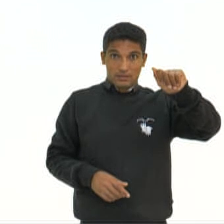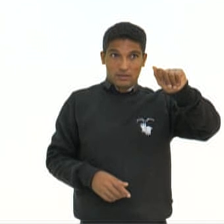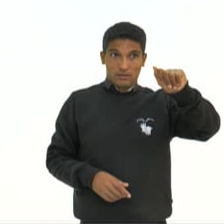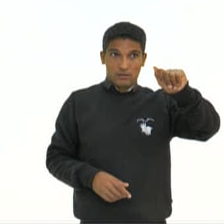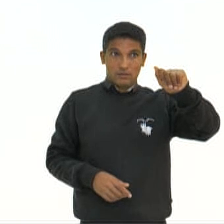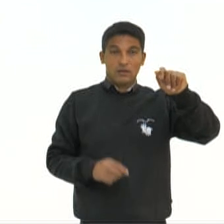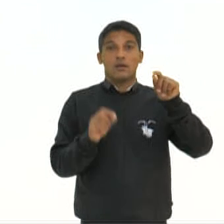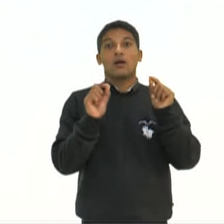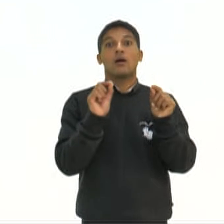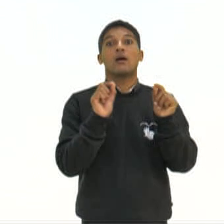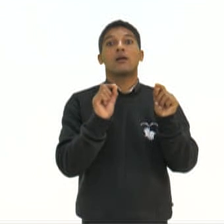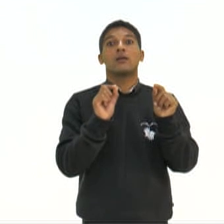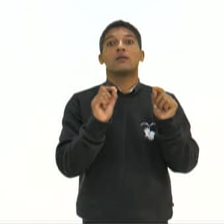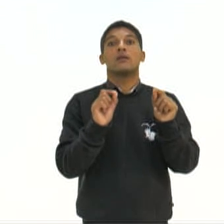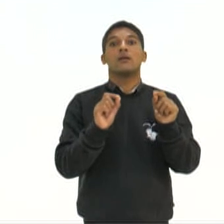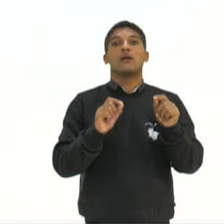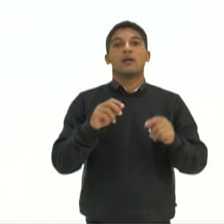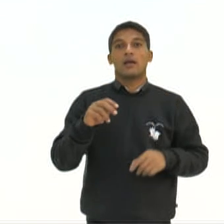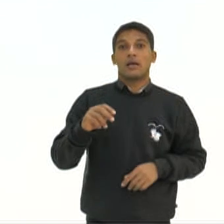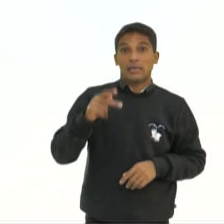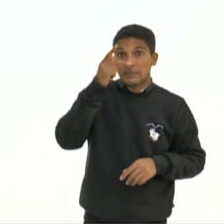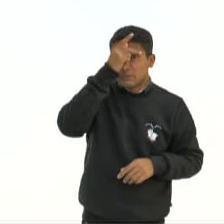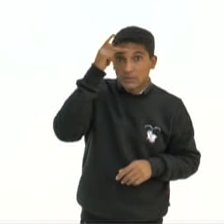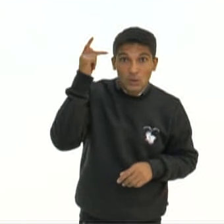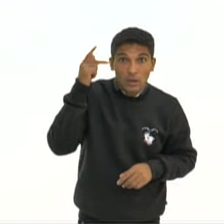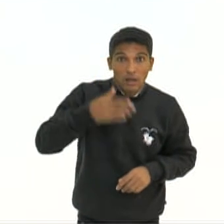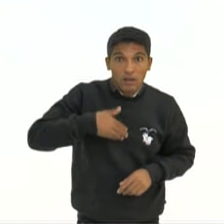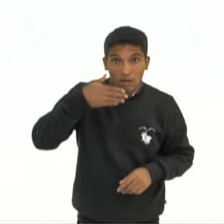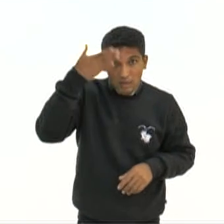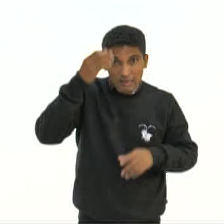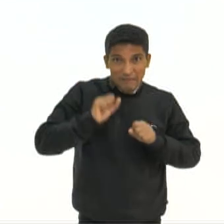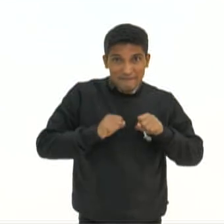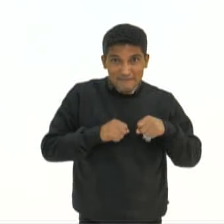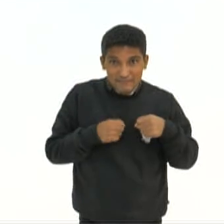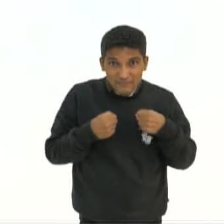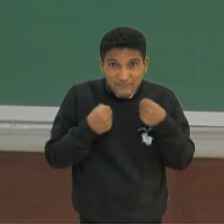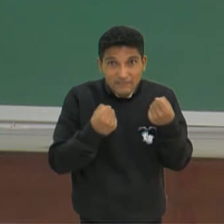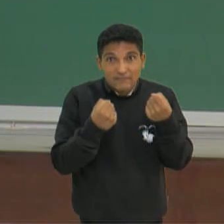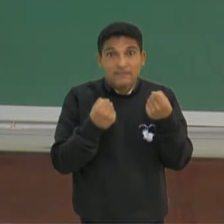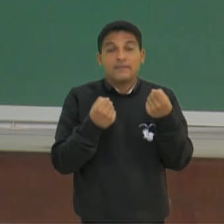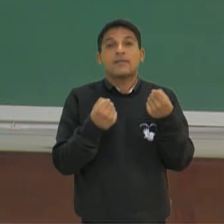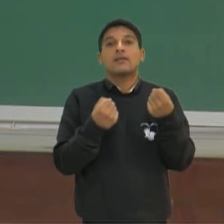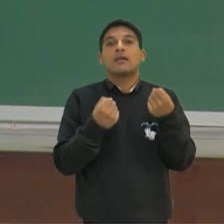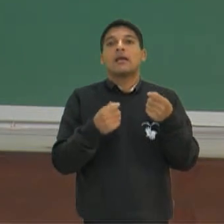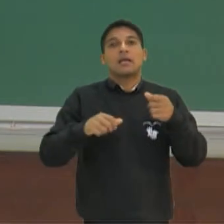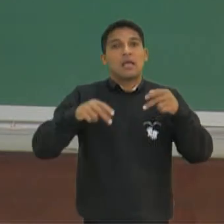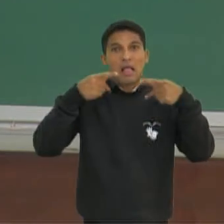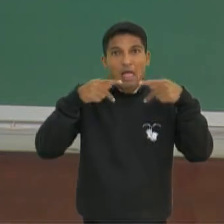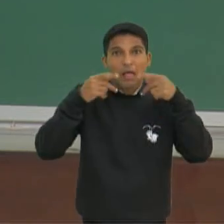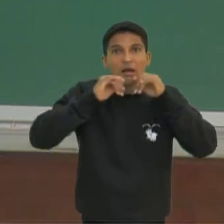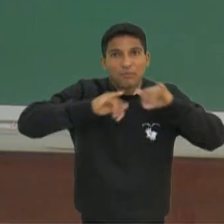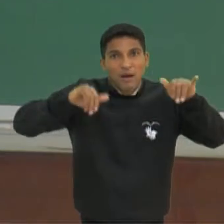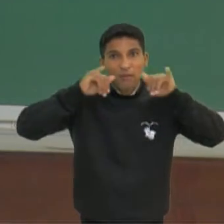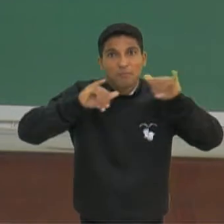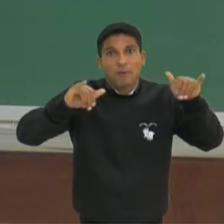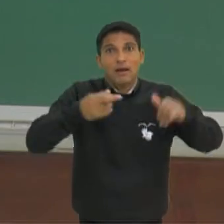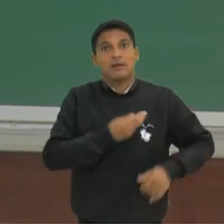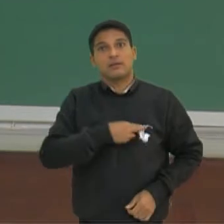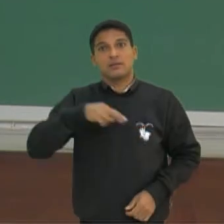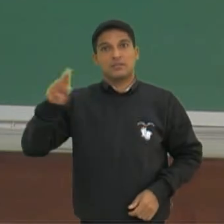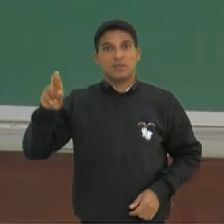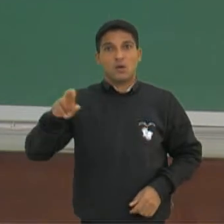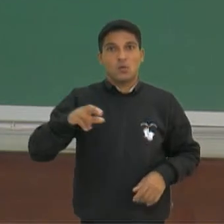das pessoas em procurar expandir o islamismo, mesmo que